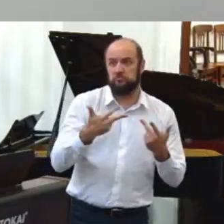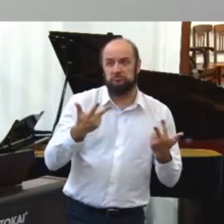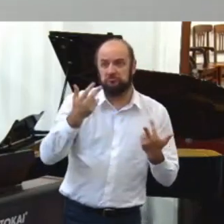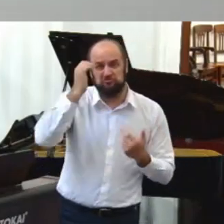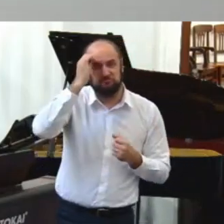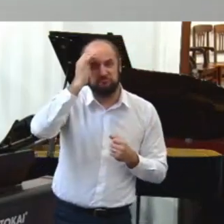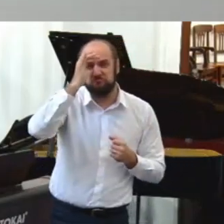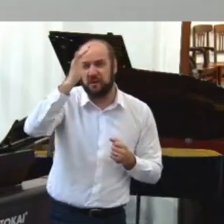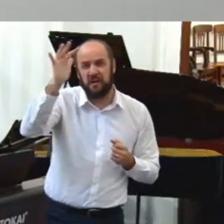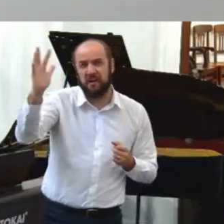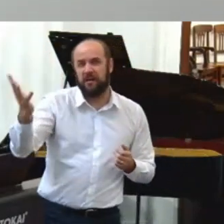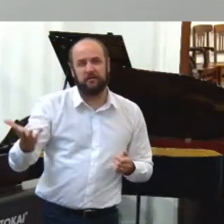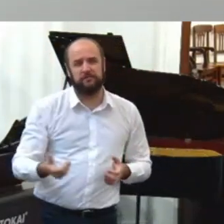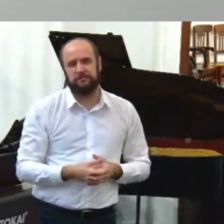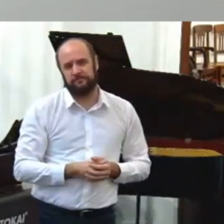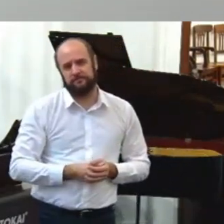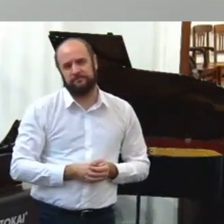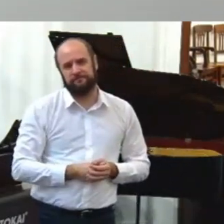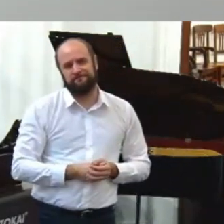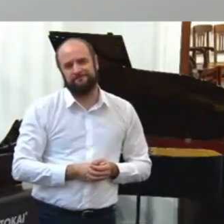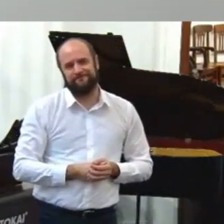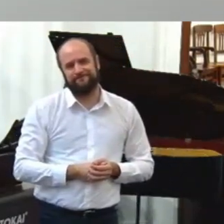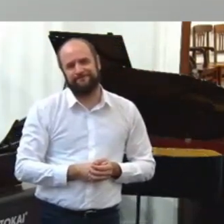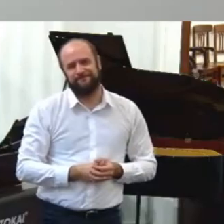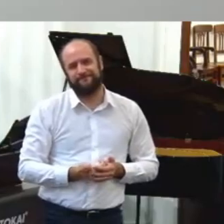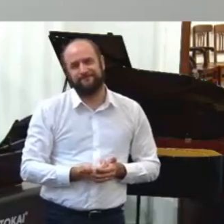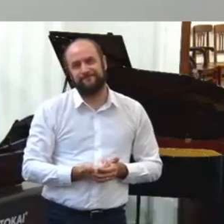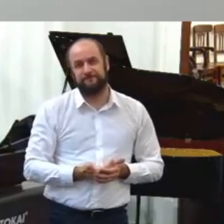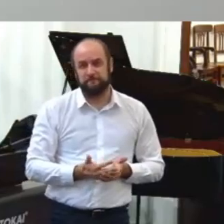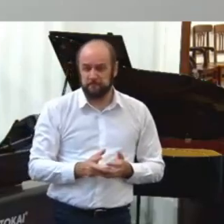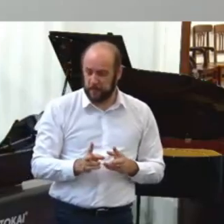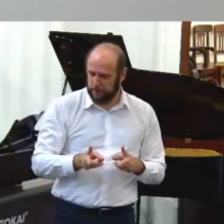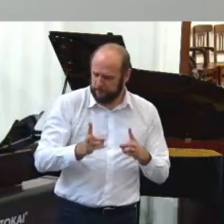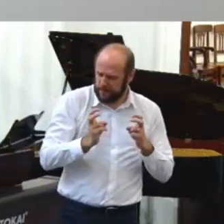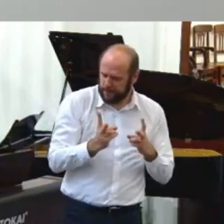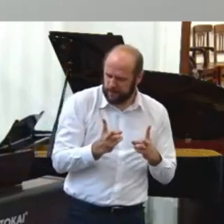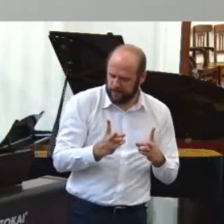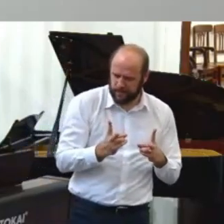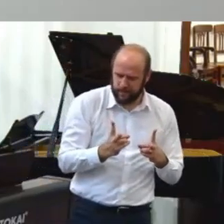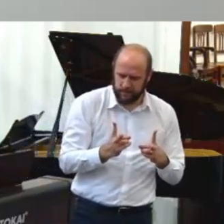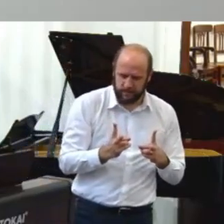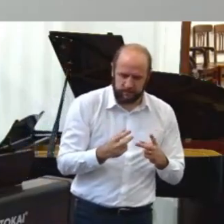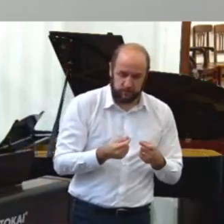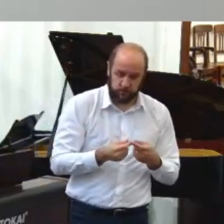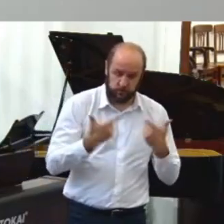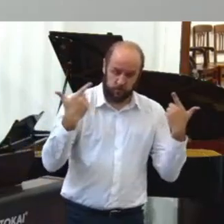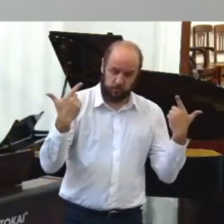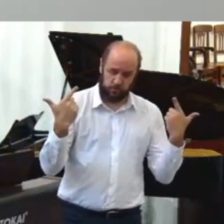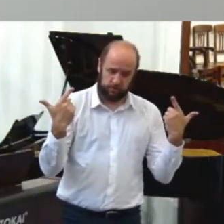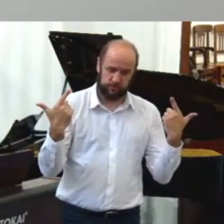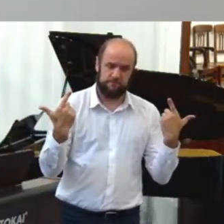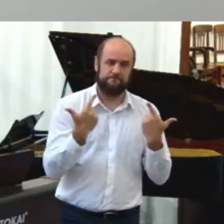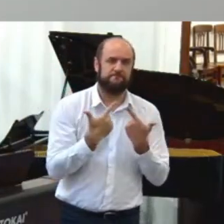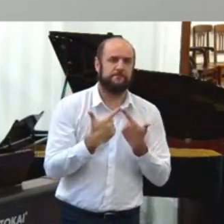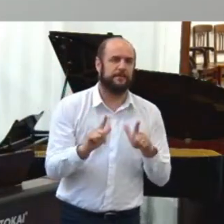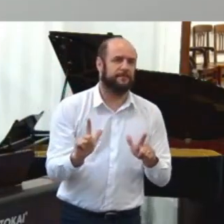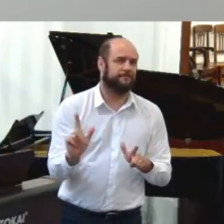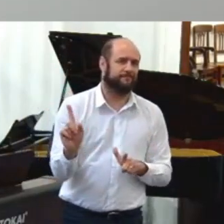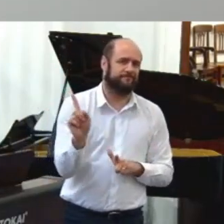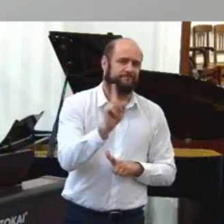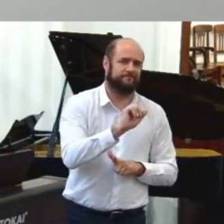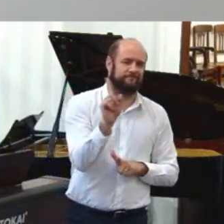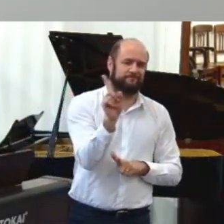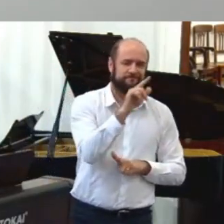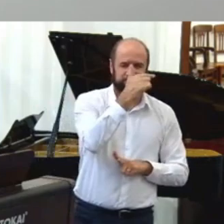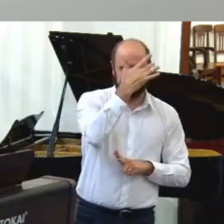O inimaginável. Este é um caso que aparentemente é fortuito, mas não para